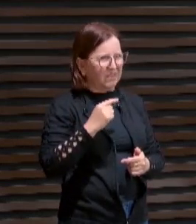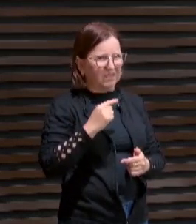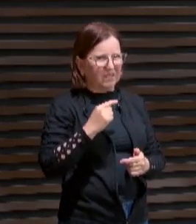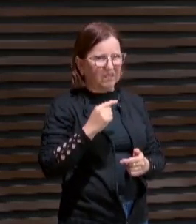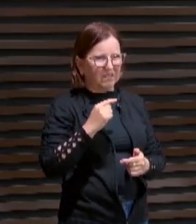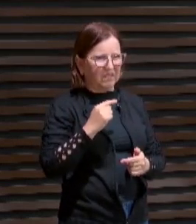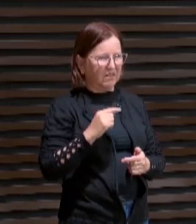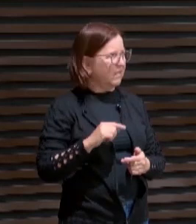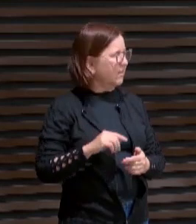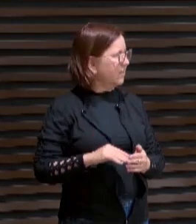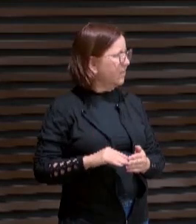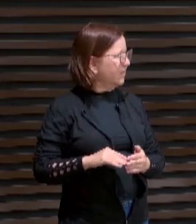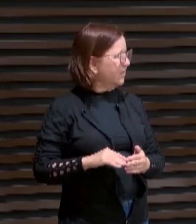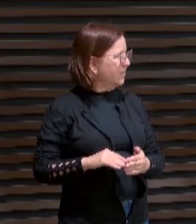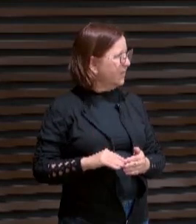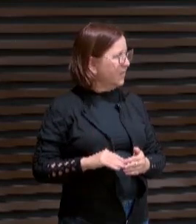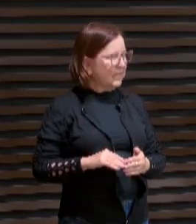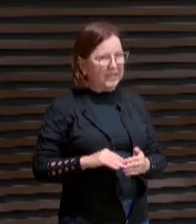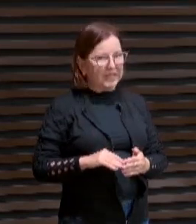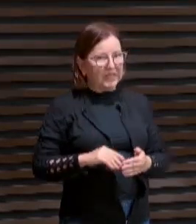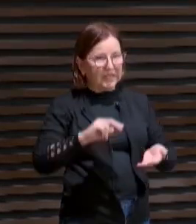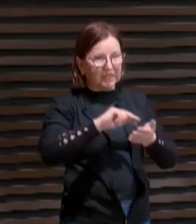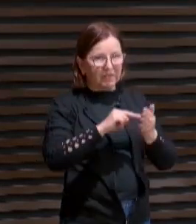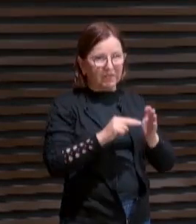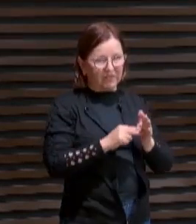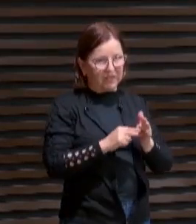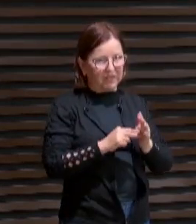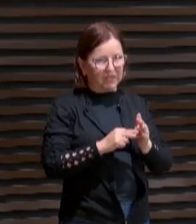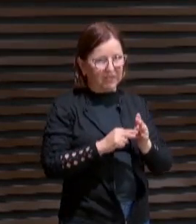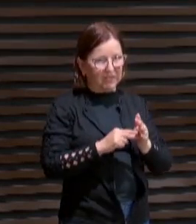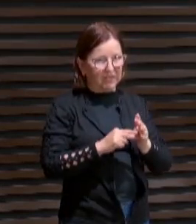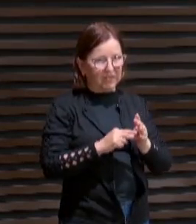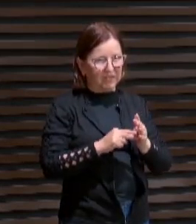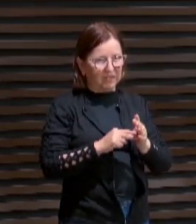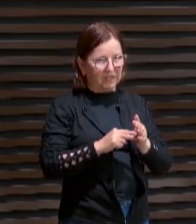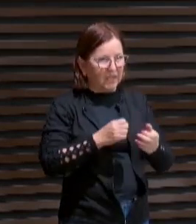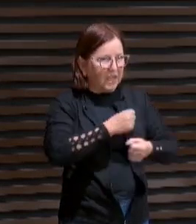é sem qualquer possibilidade de reconhecimento.